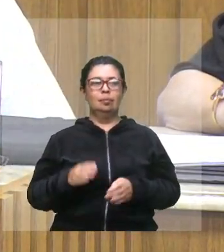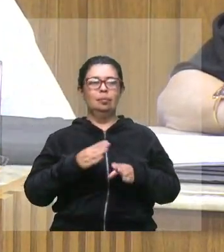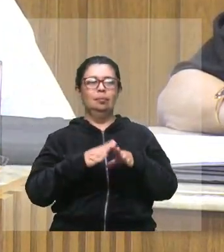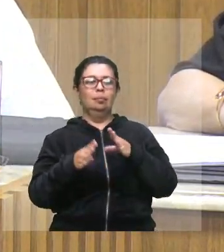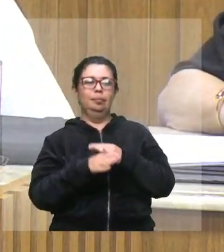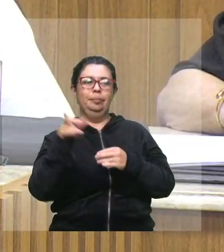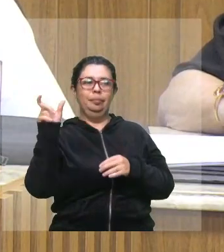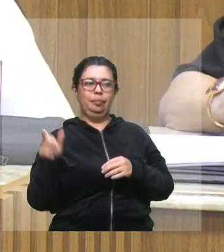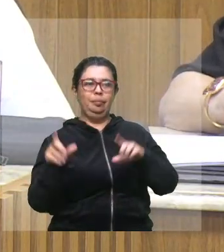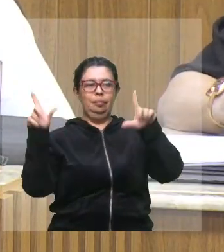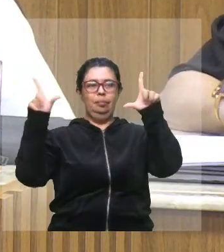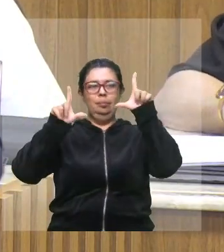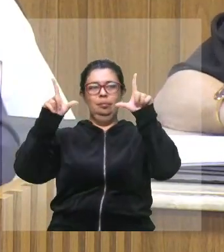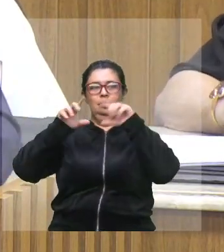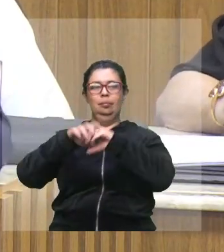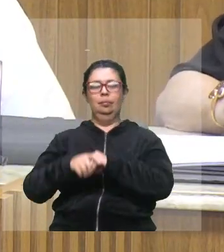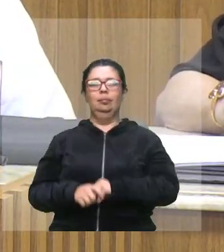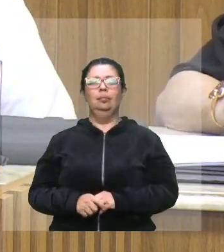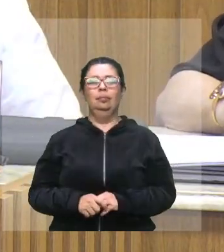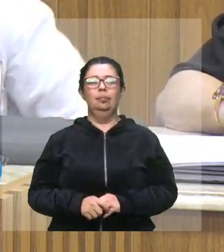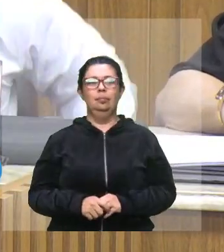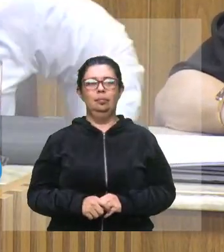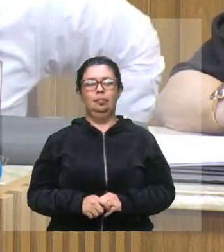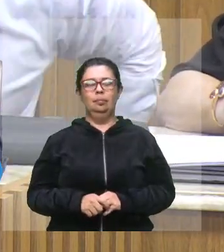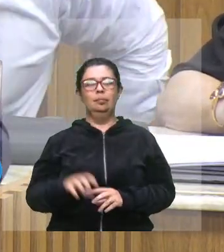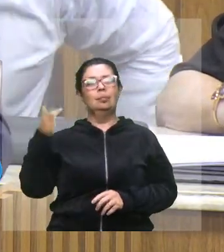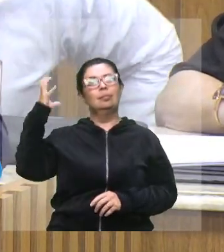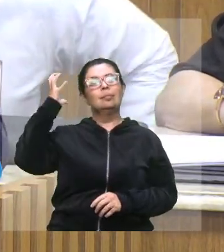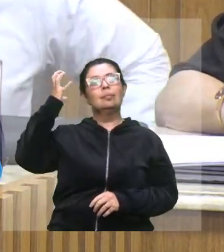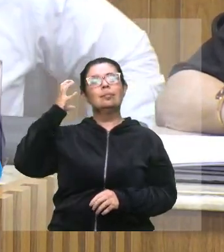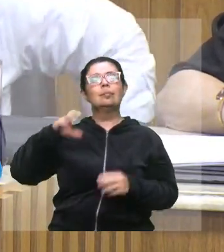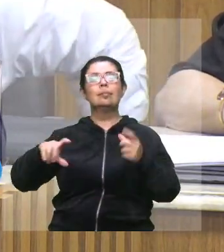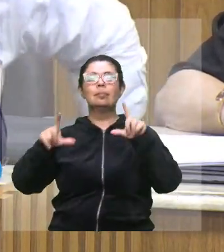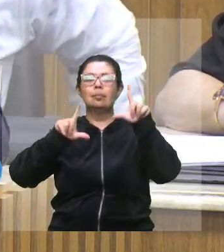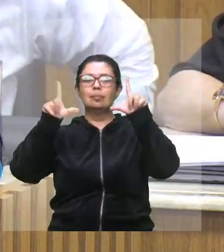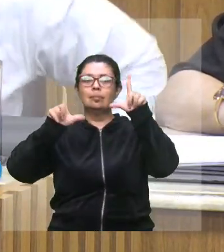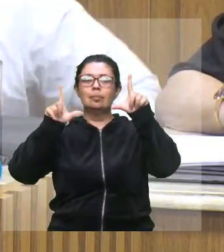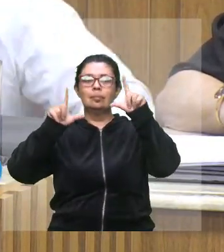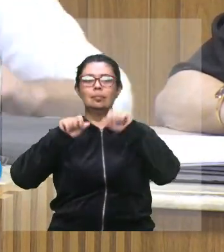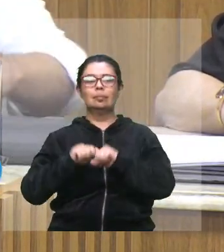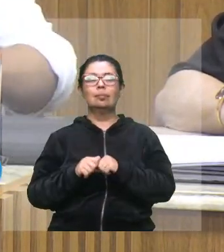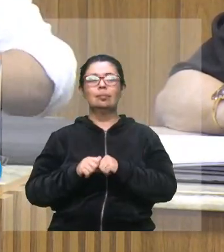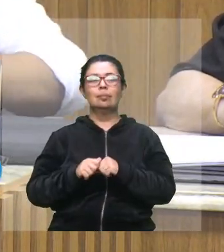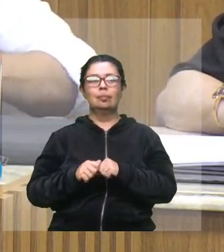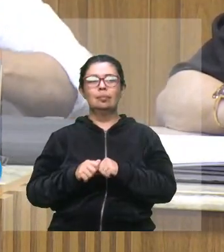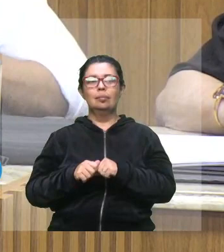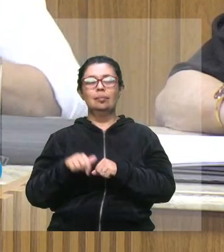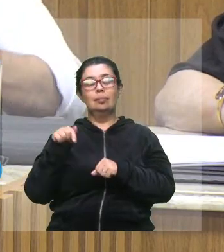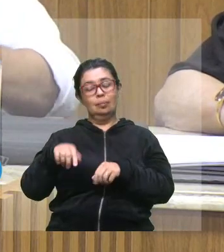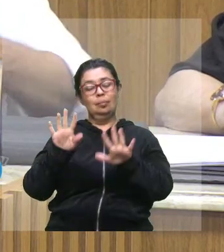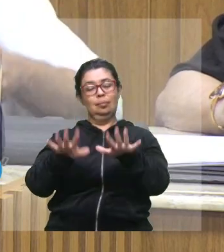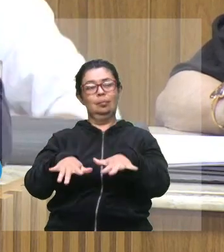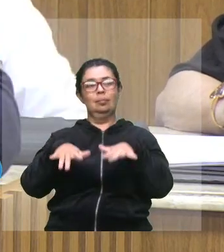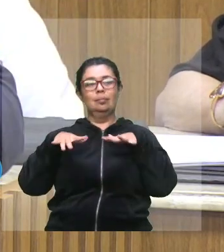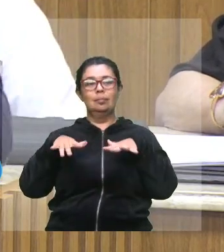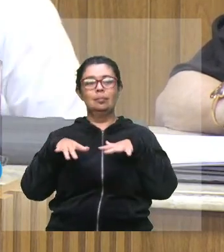população que nos assiste através da rádio, da TV e todos aqueles que estão presentes na plenária.